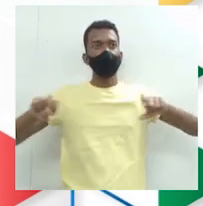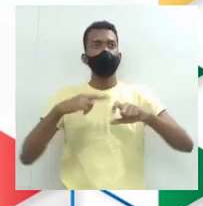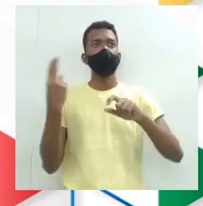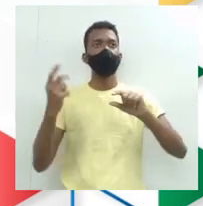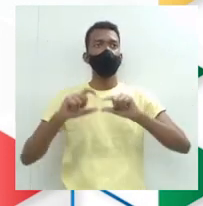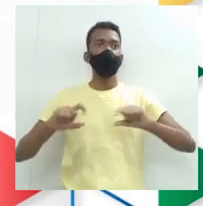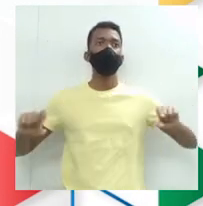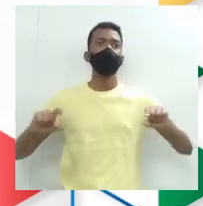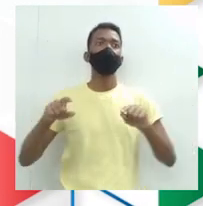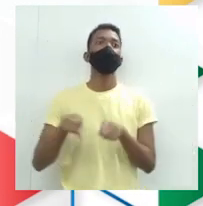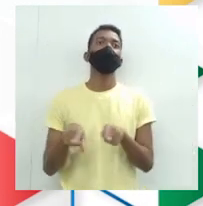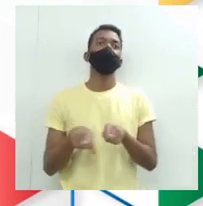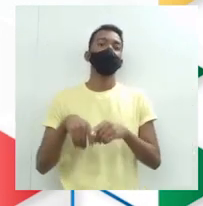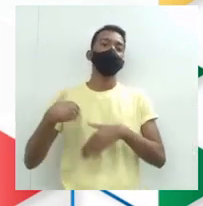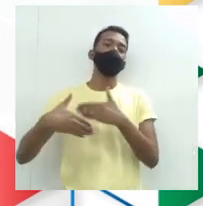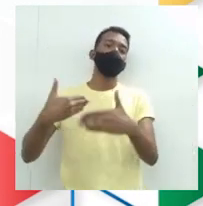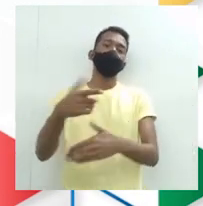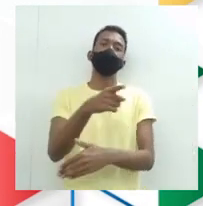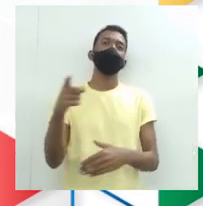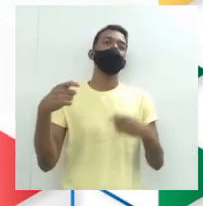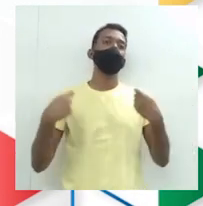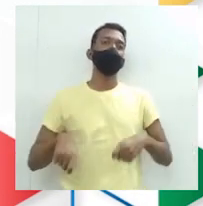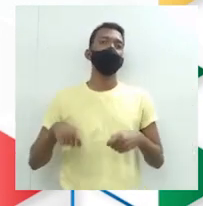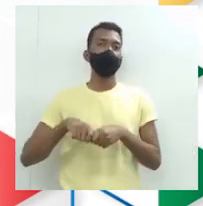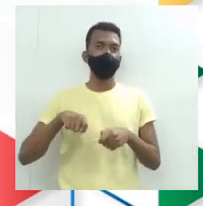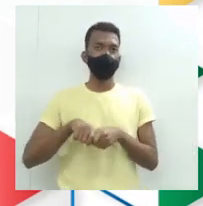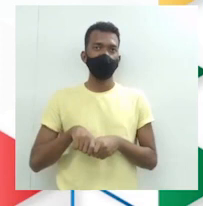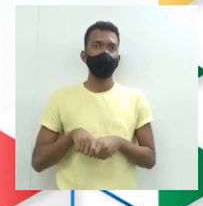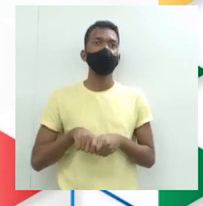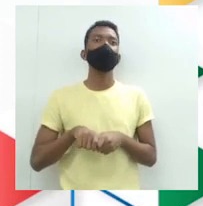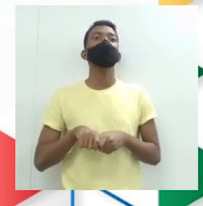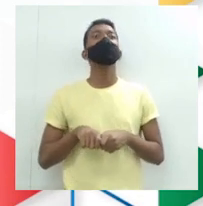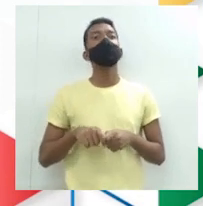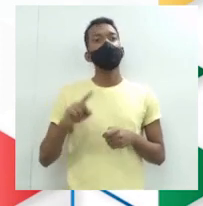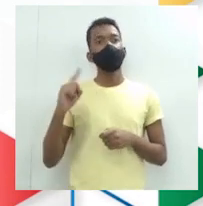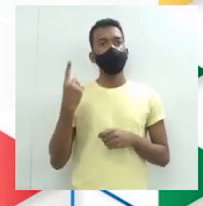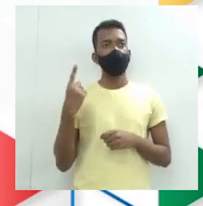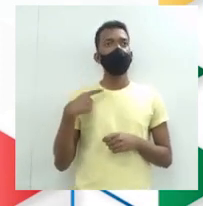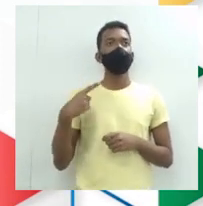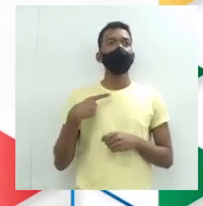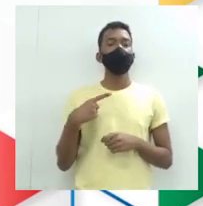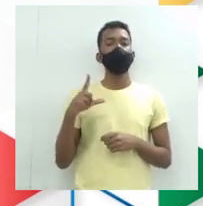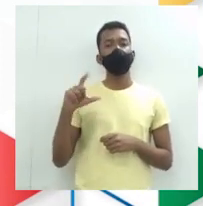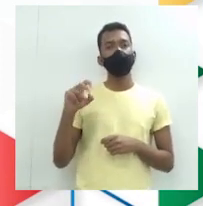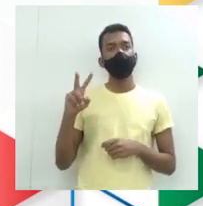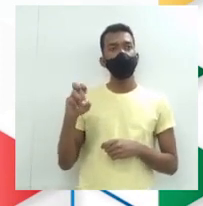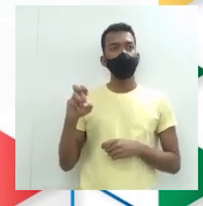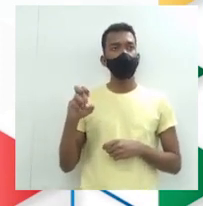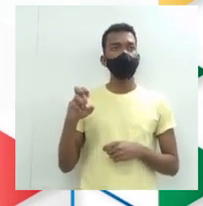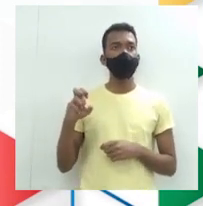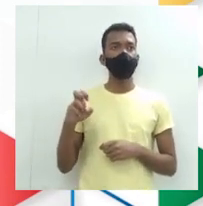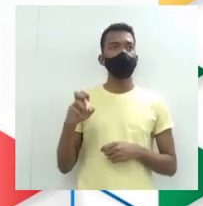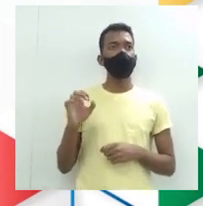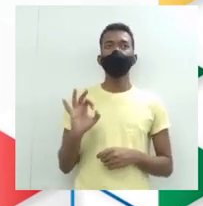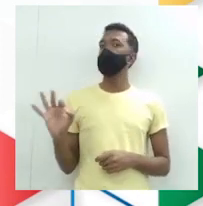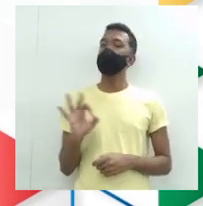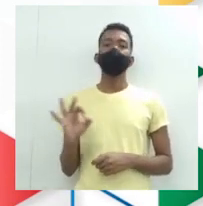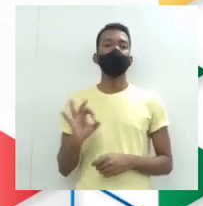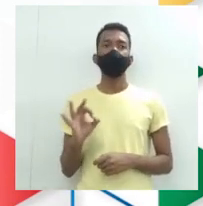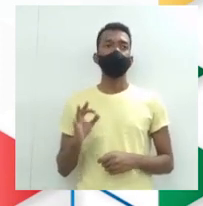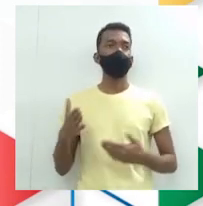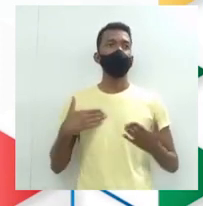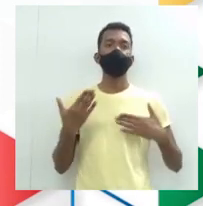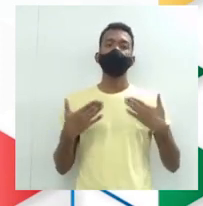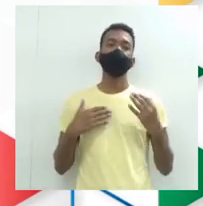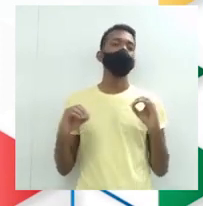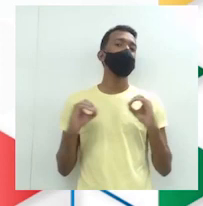vezes o encaminhamento onde você deve fazer. Então, nessa primeira a gente tem aí, Love is not abusive. O